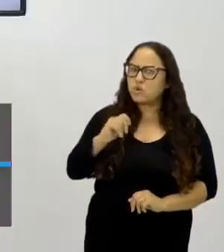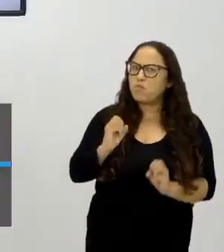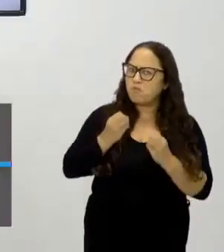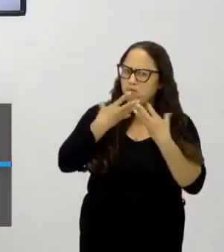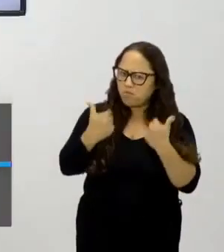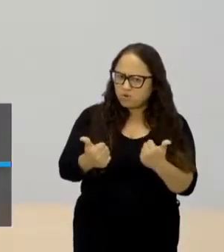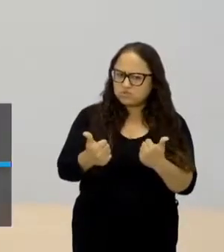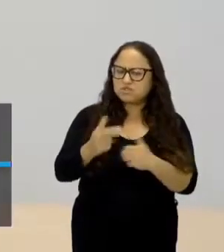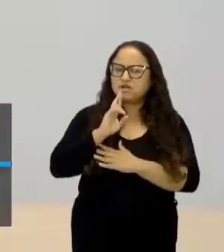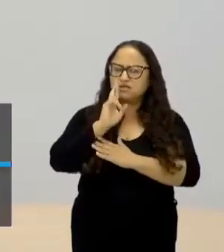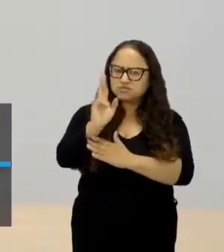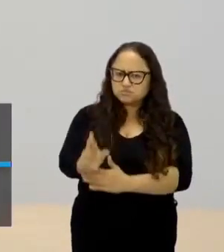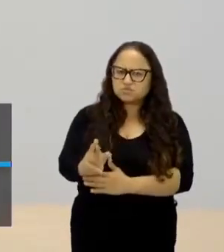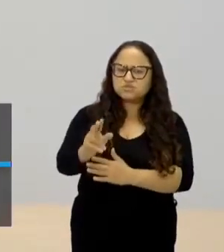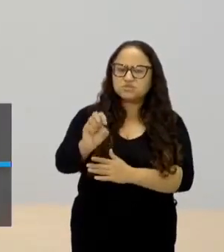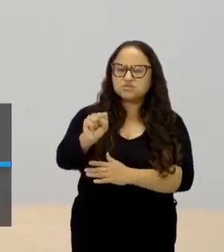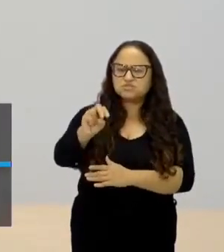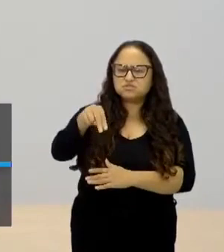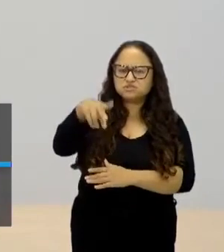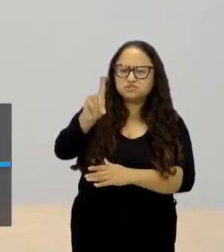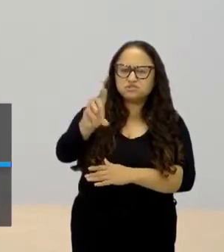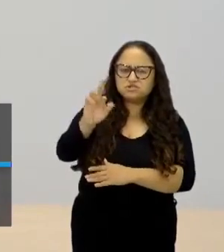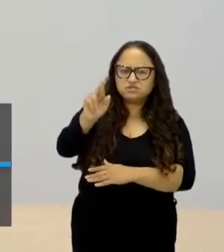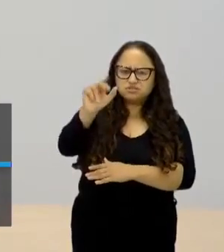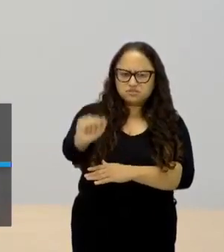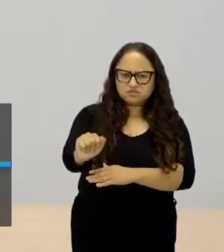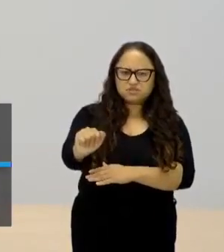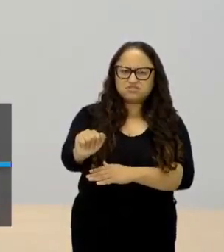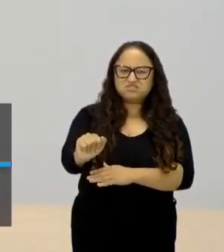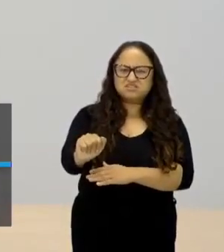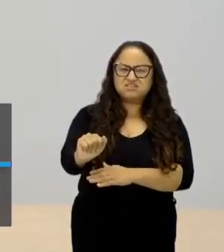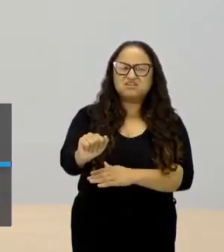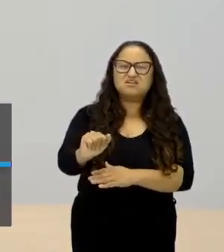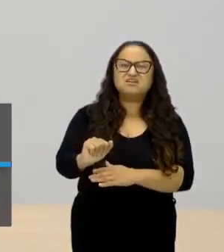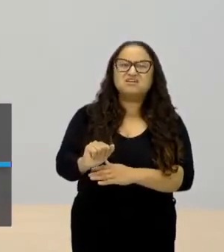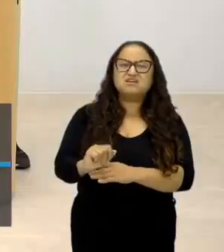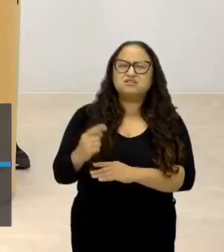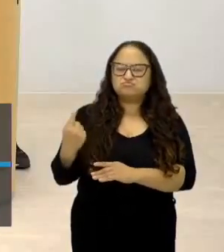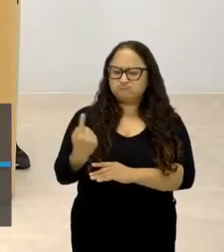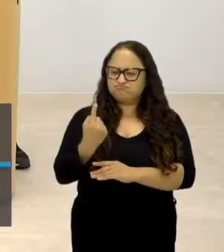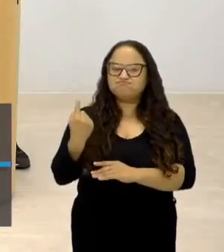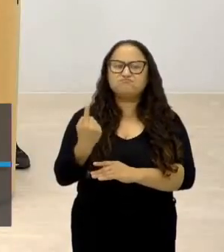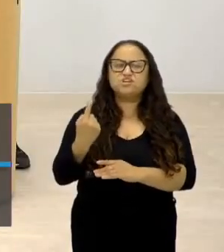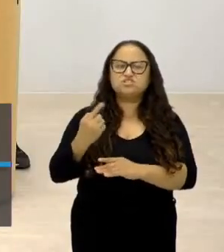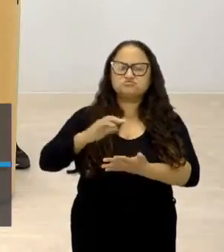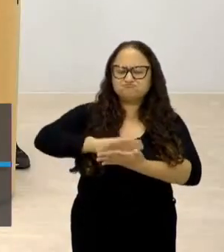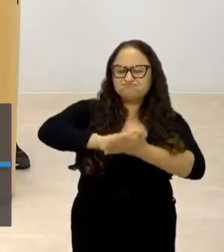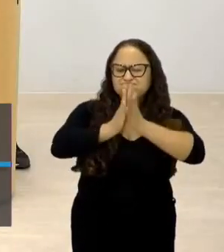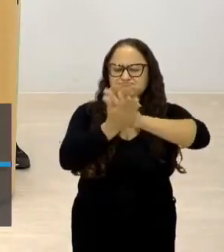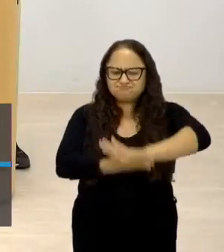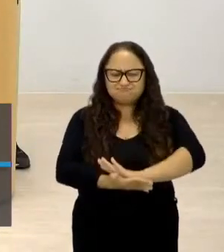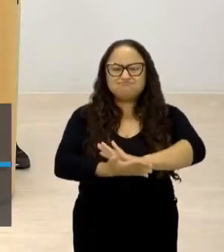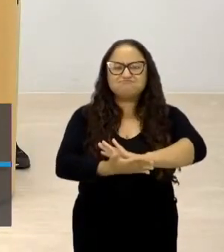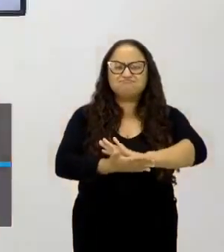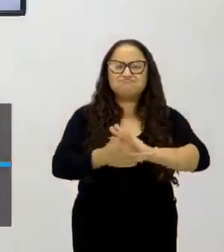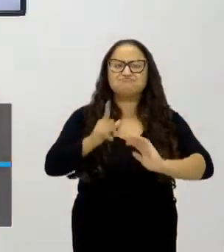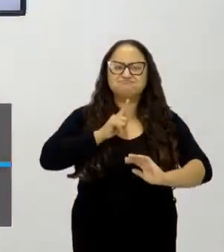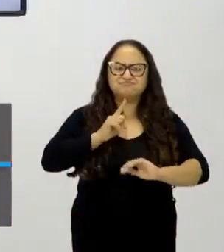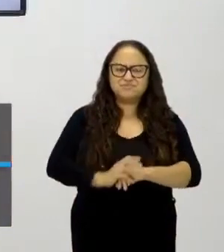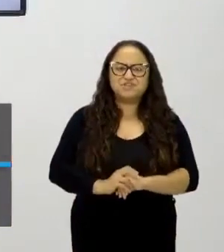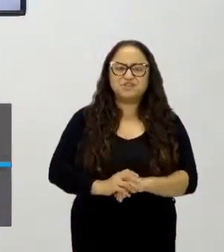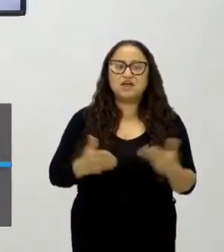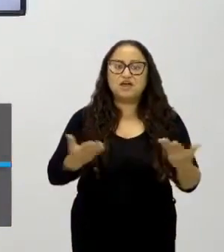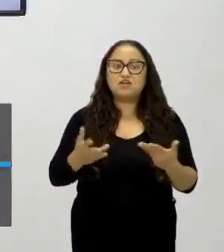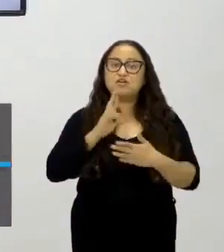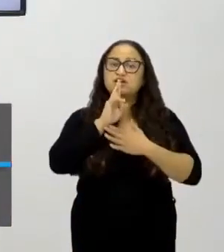respostas. A pro Sandra disse a lot of discrimination. A lot of discrimination. It's very sad. Very sad. Well, let's take a